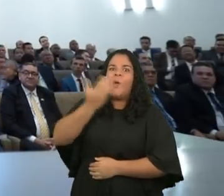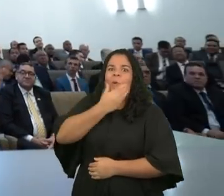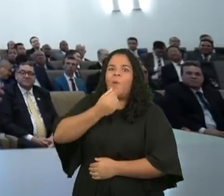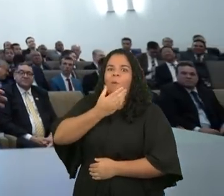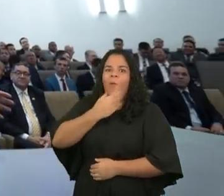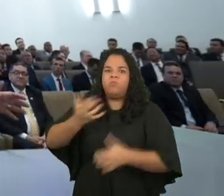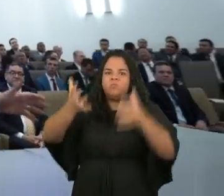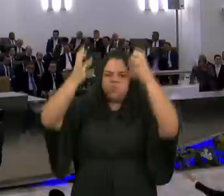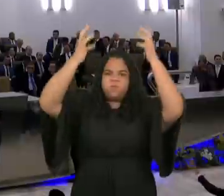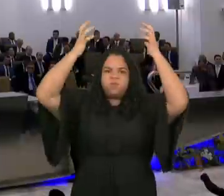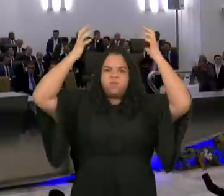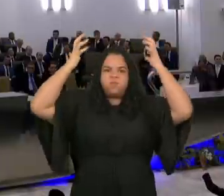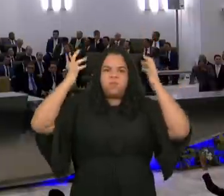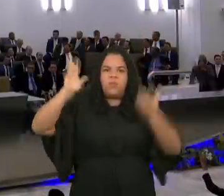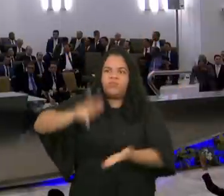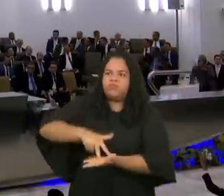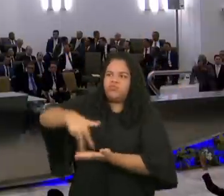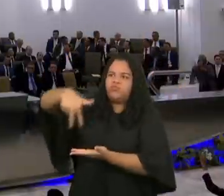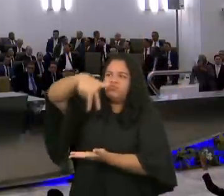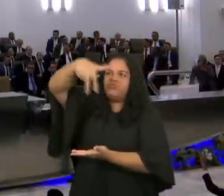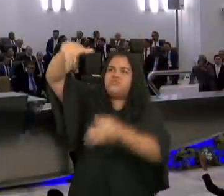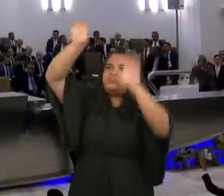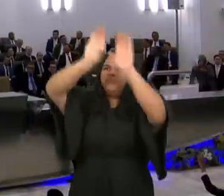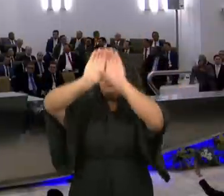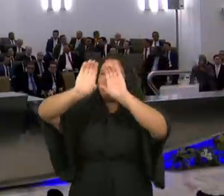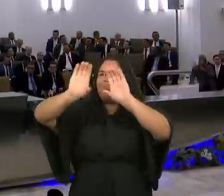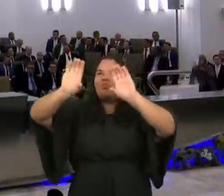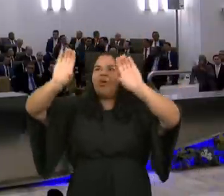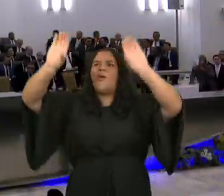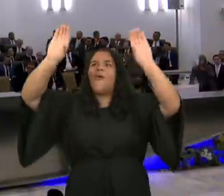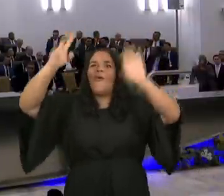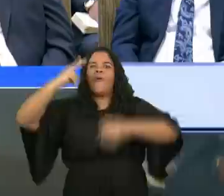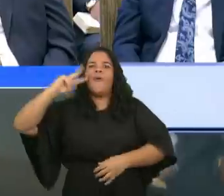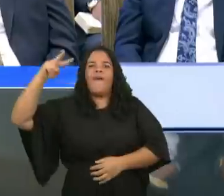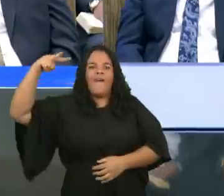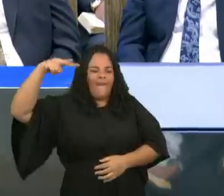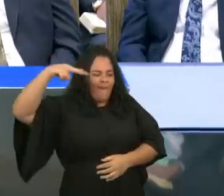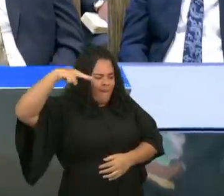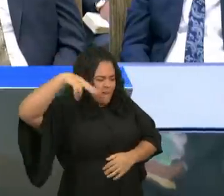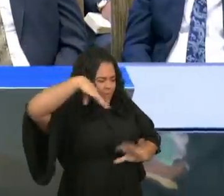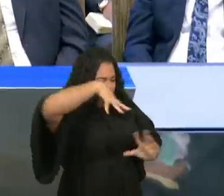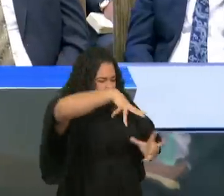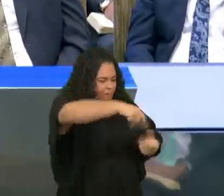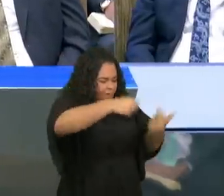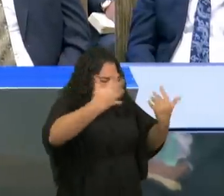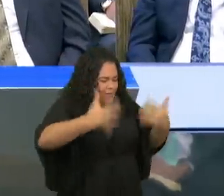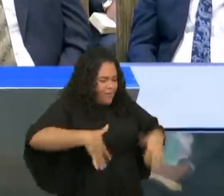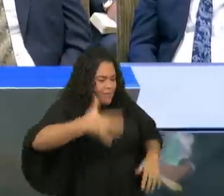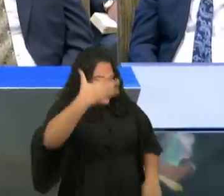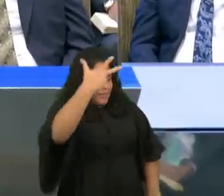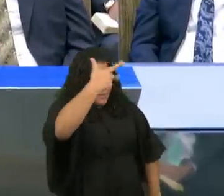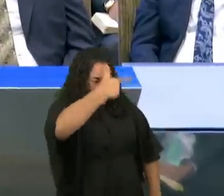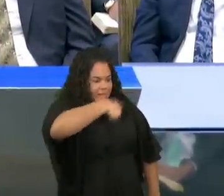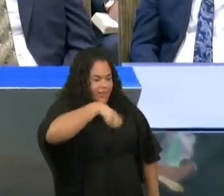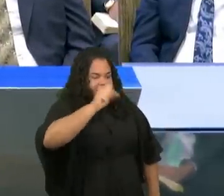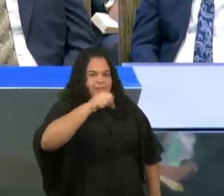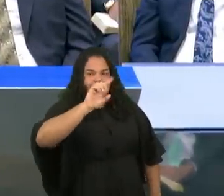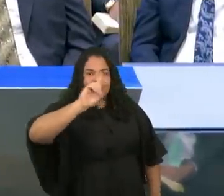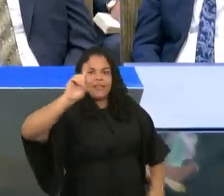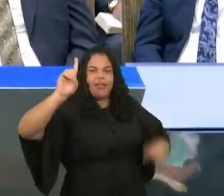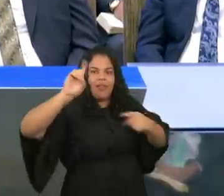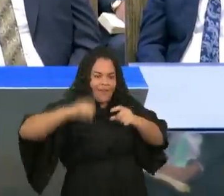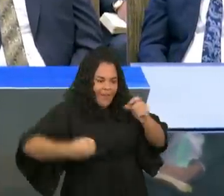assim. Se fosse menos, não haveria radiação solar sobre a superfície da Terra. Se fosse mais, nós